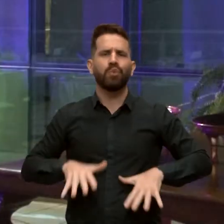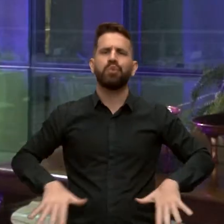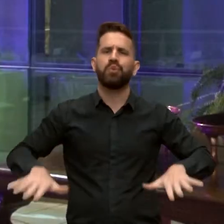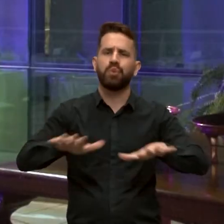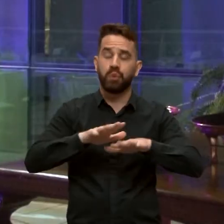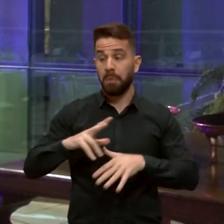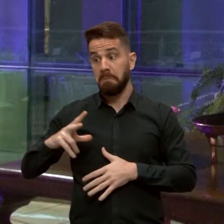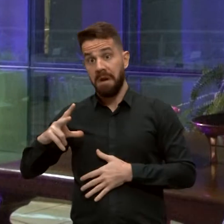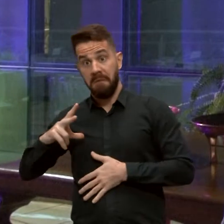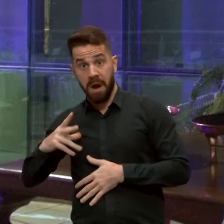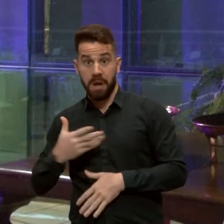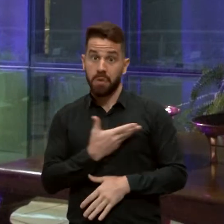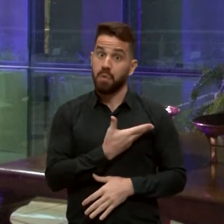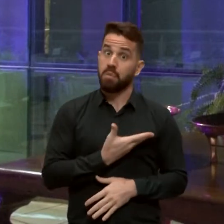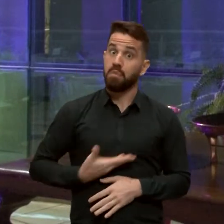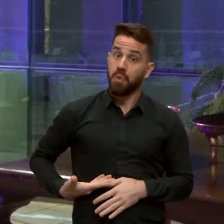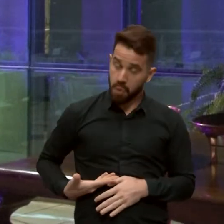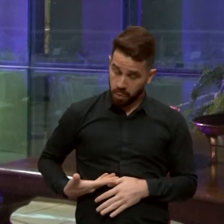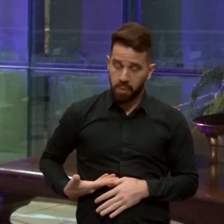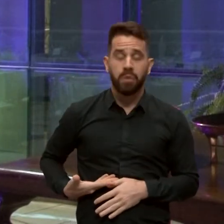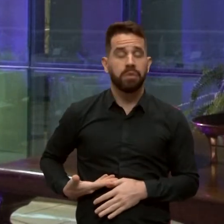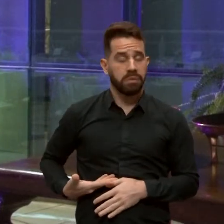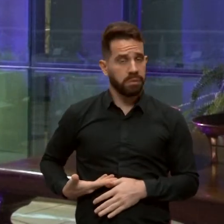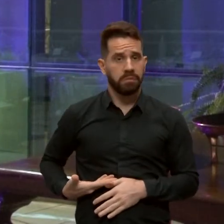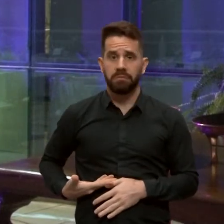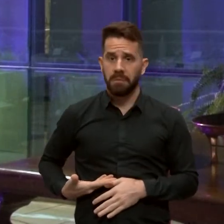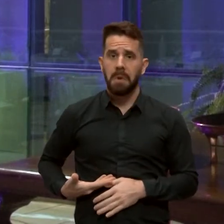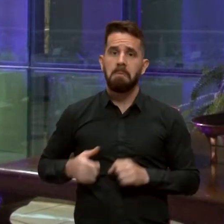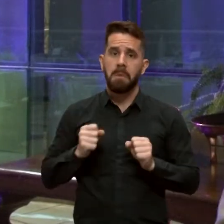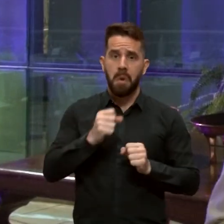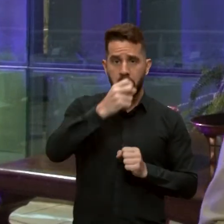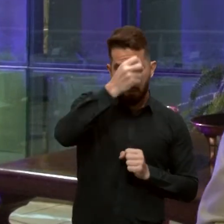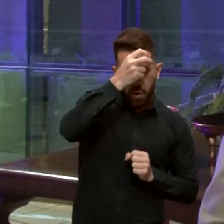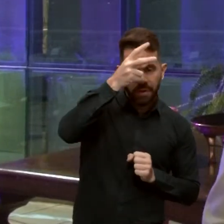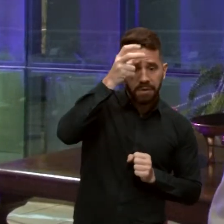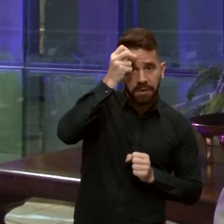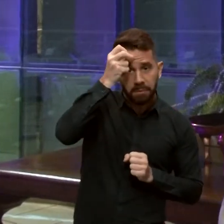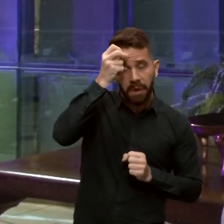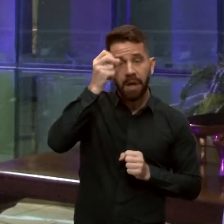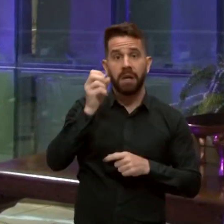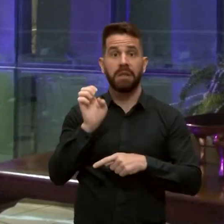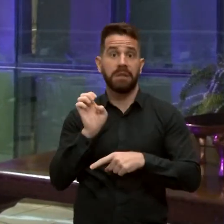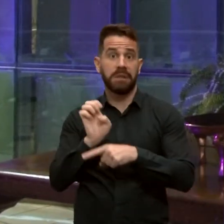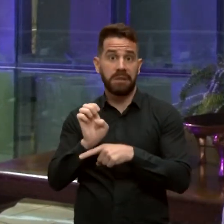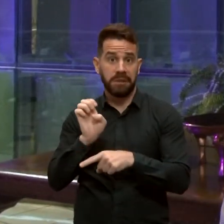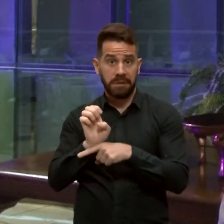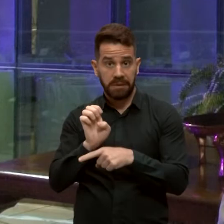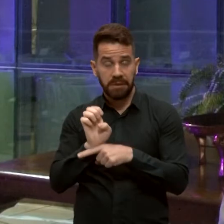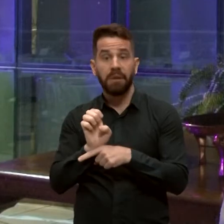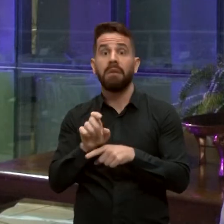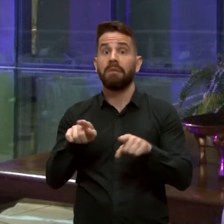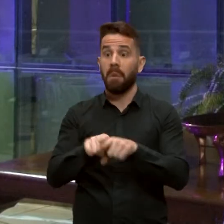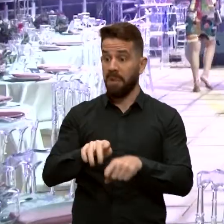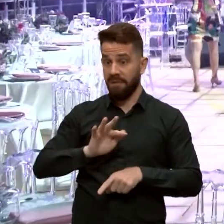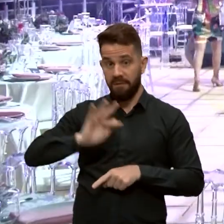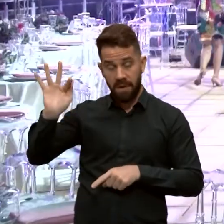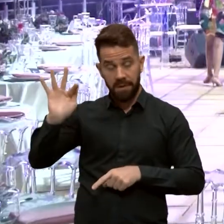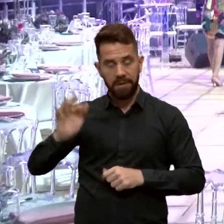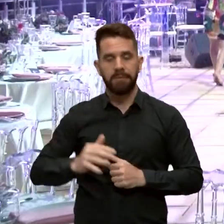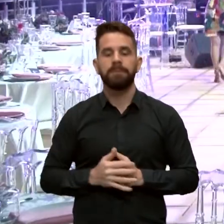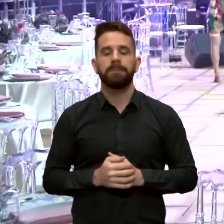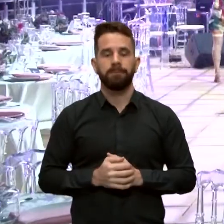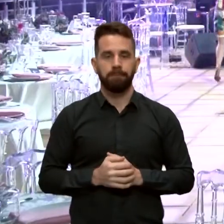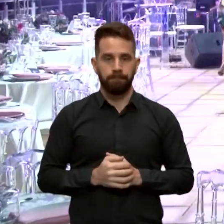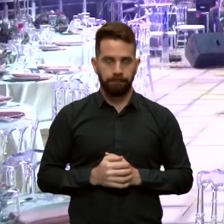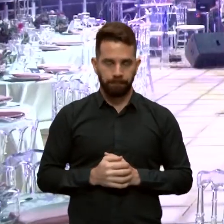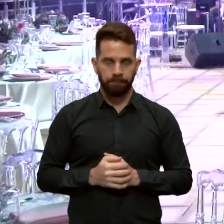setores públicos, nos níveis municipais, estaduais e no nível federal. todo o